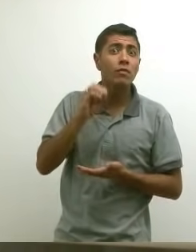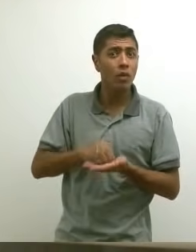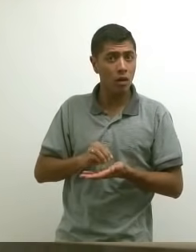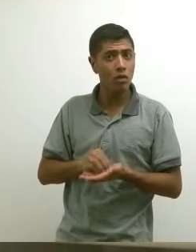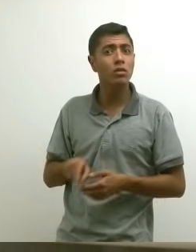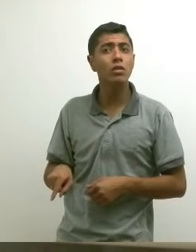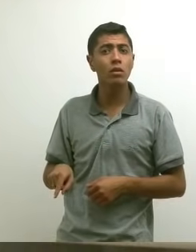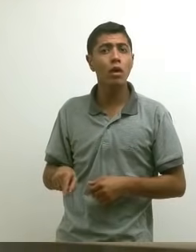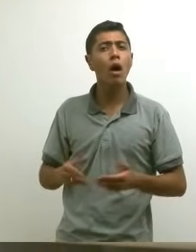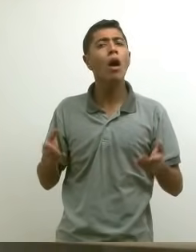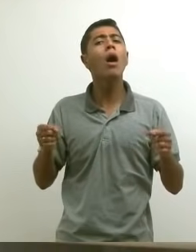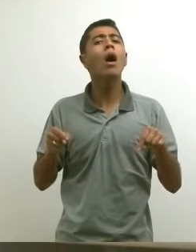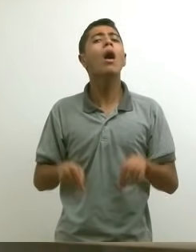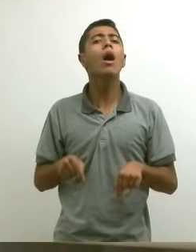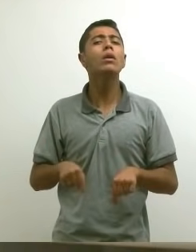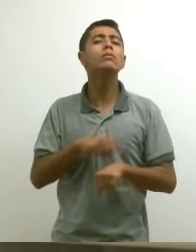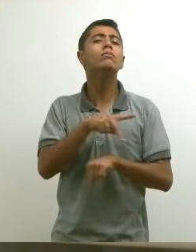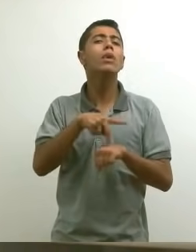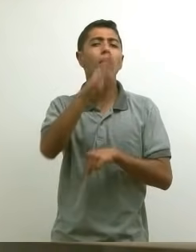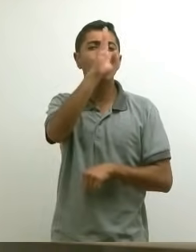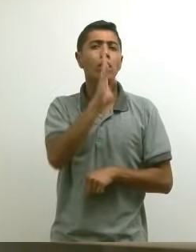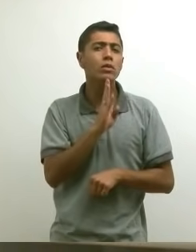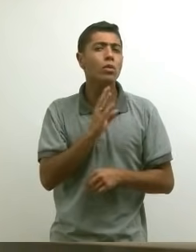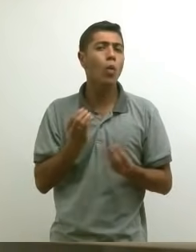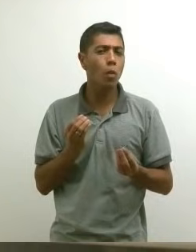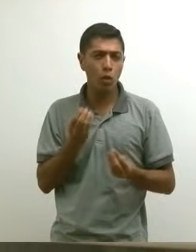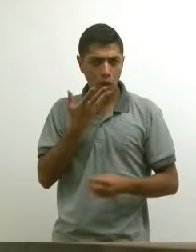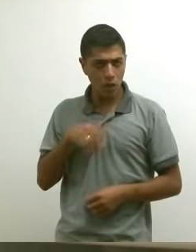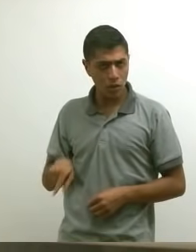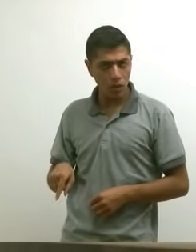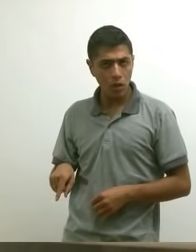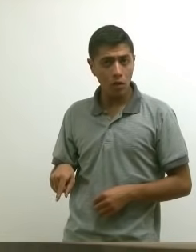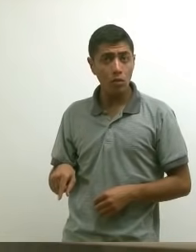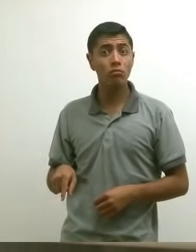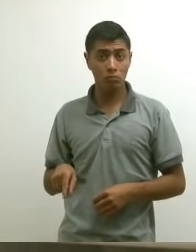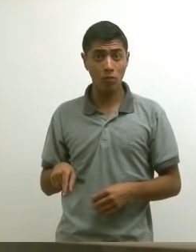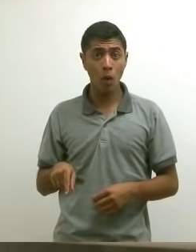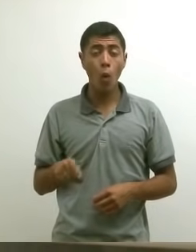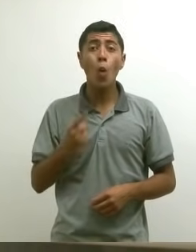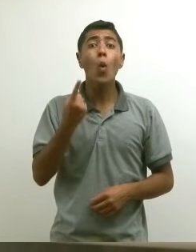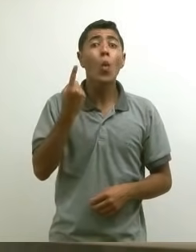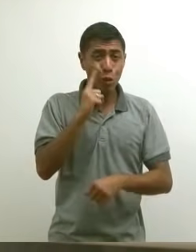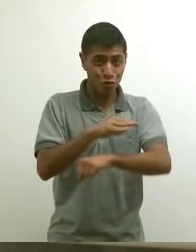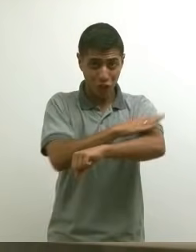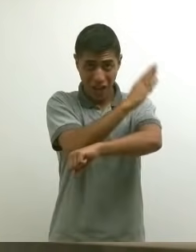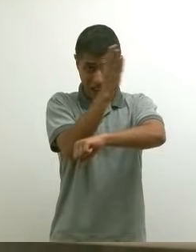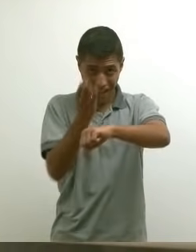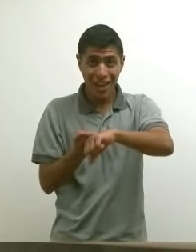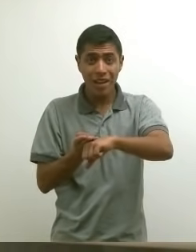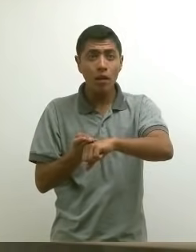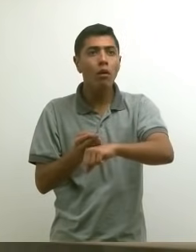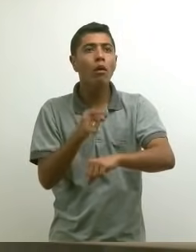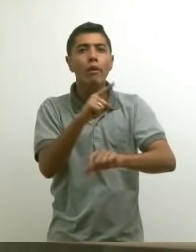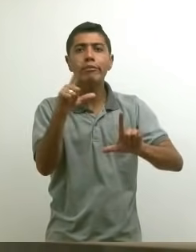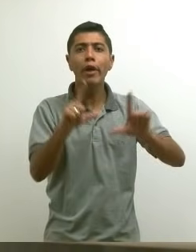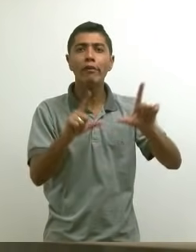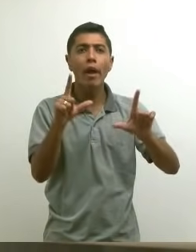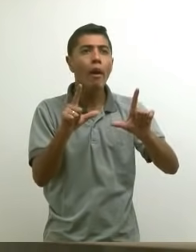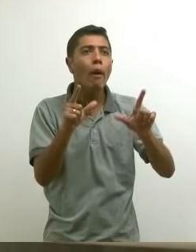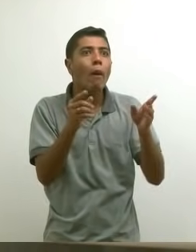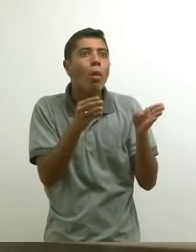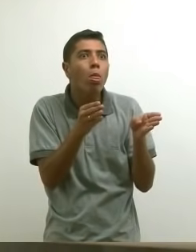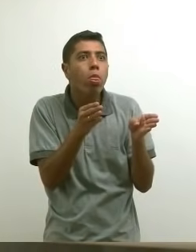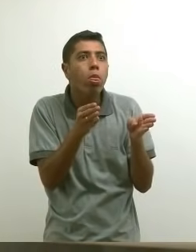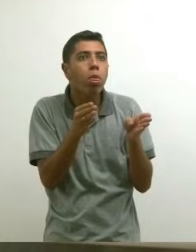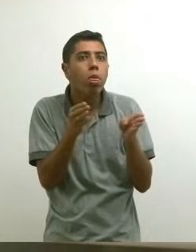fica cinco horas e 35 minutos em frente a uma televisão parada por dia que nós somos o segundo país do mundo segundo o ibope